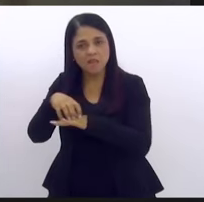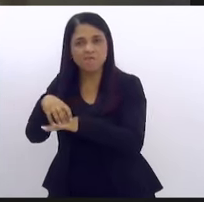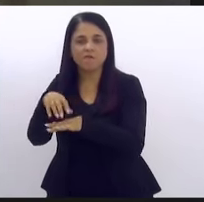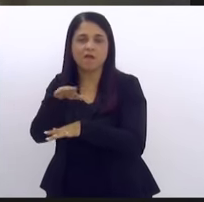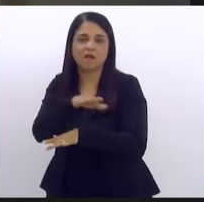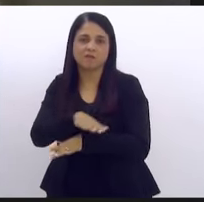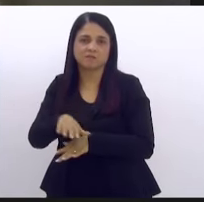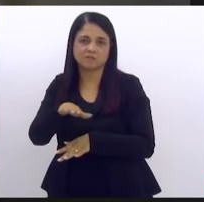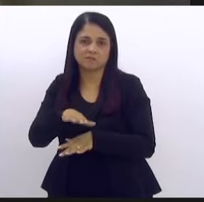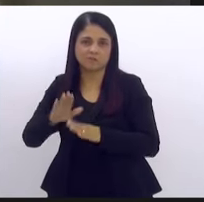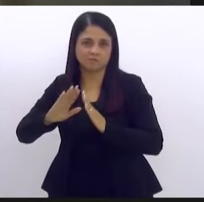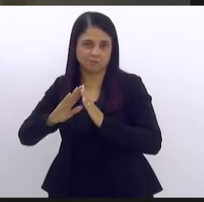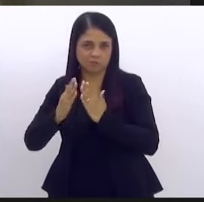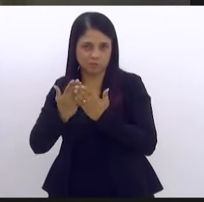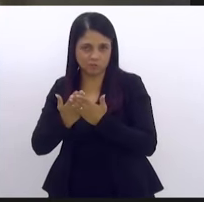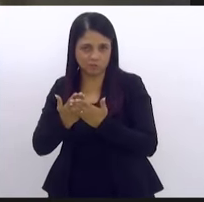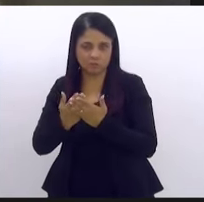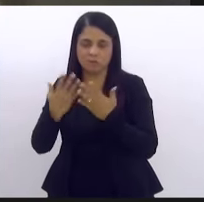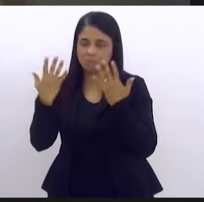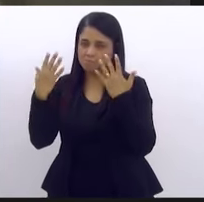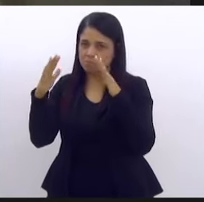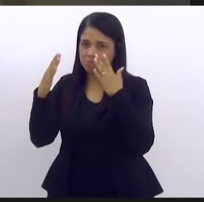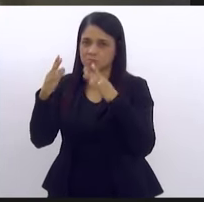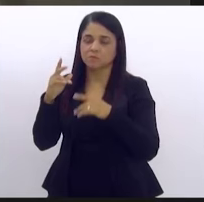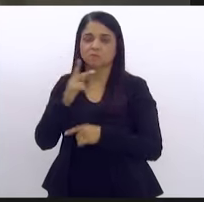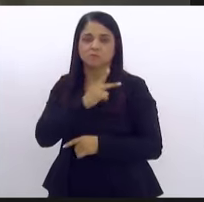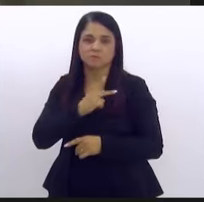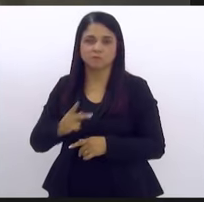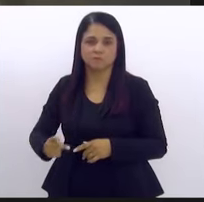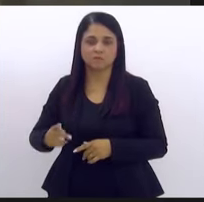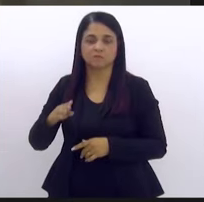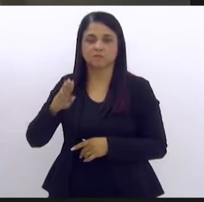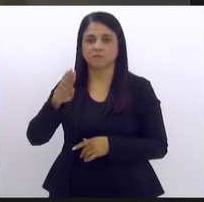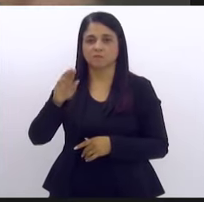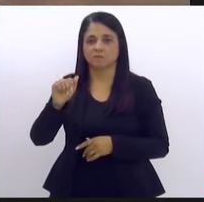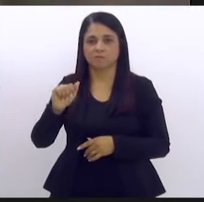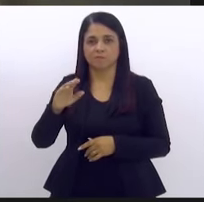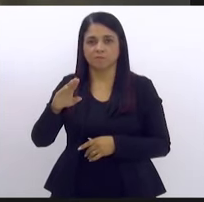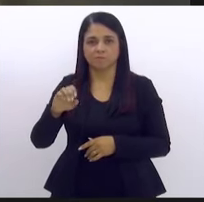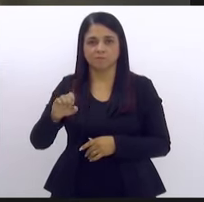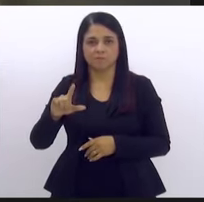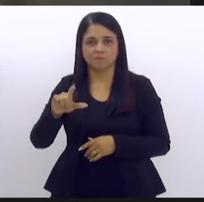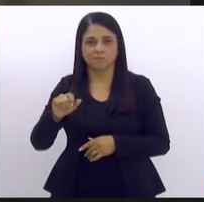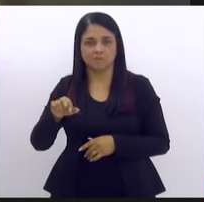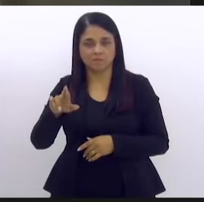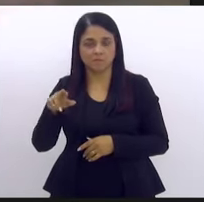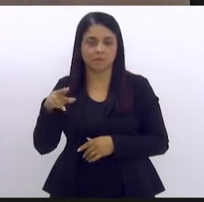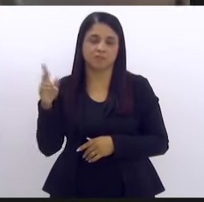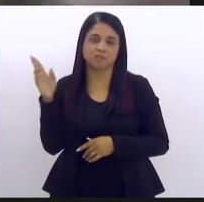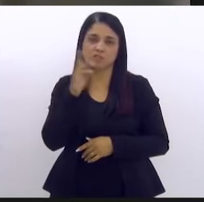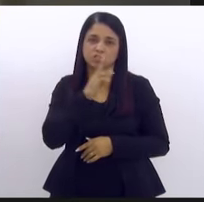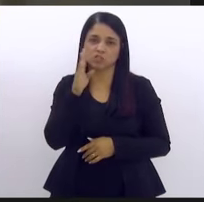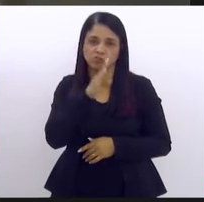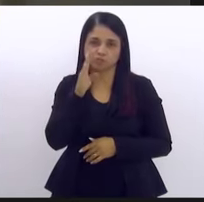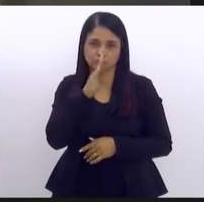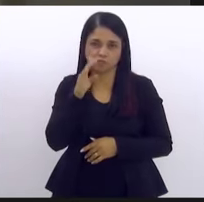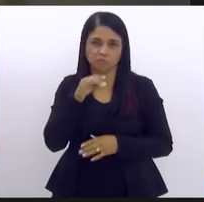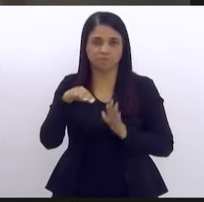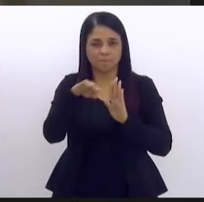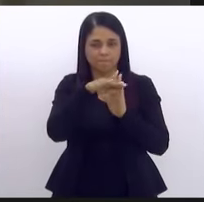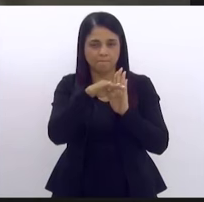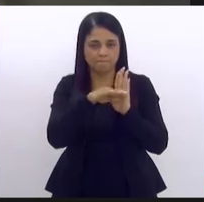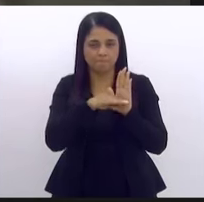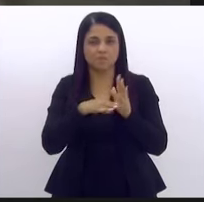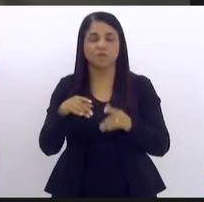escolas. Quero parabenizar o presidente Barcelar pela sensibilidade de ter colocado em regime de urgência o governador